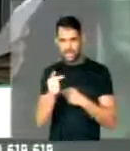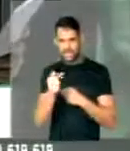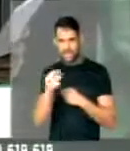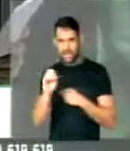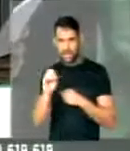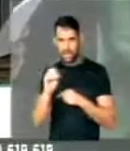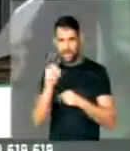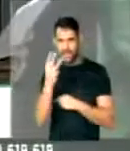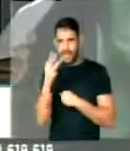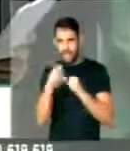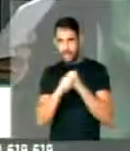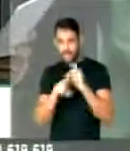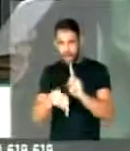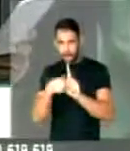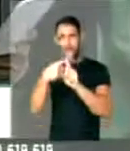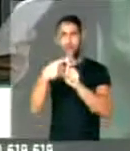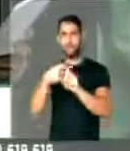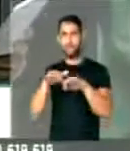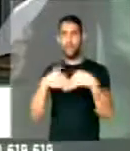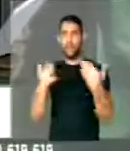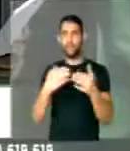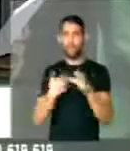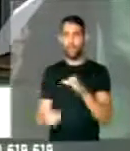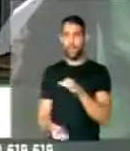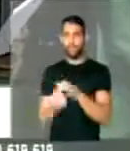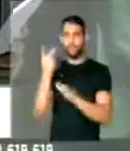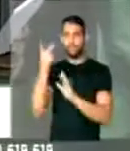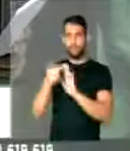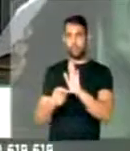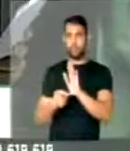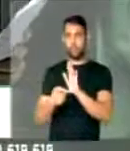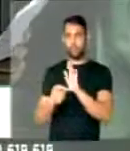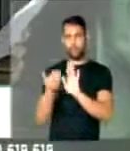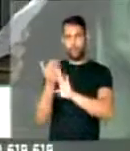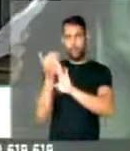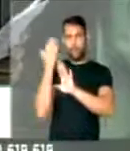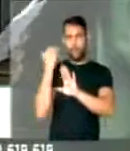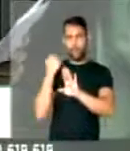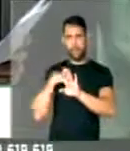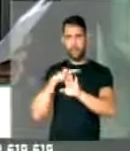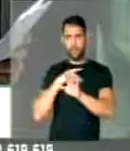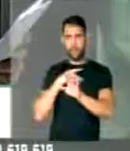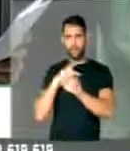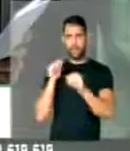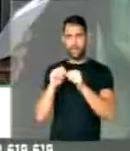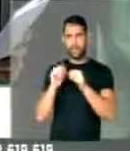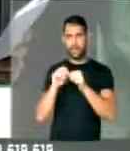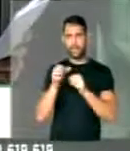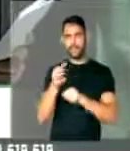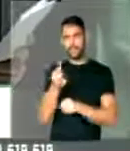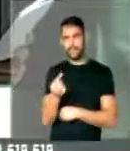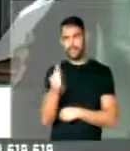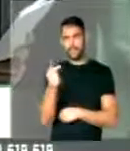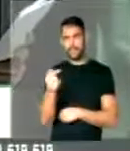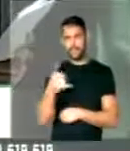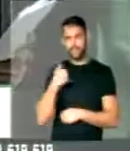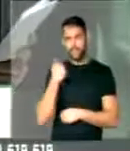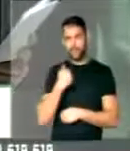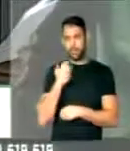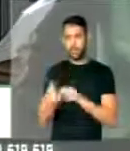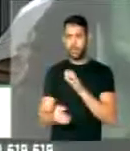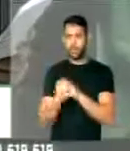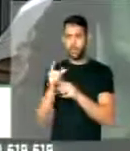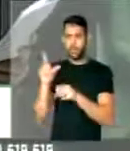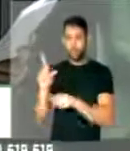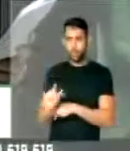3 anos a mais do que quando a criação, à época, a linha de corte era 67 anos,